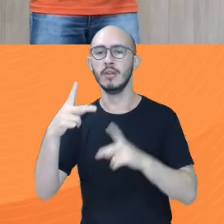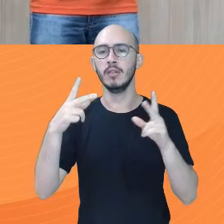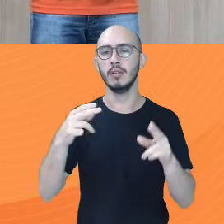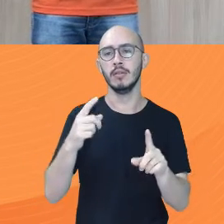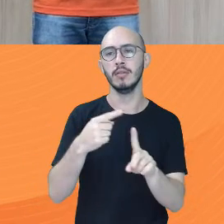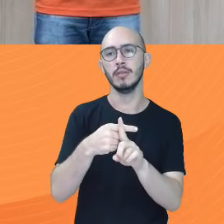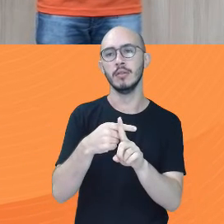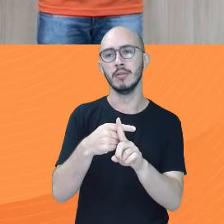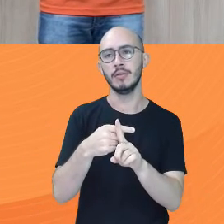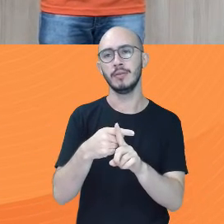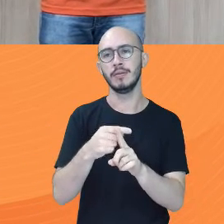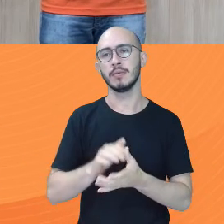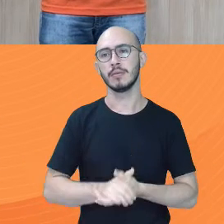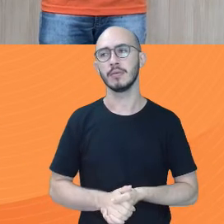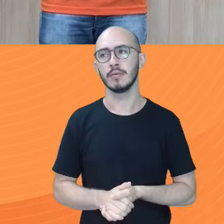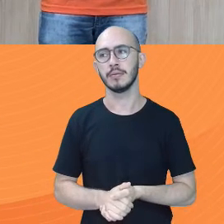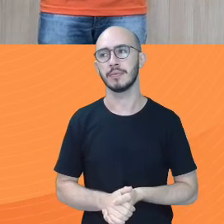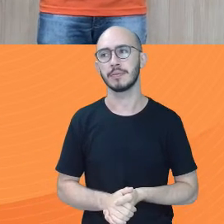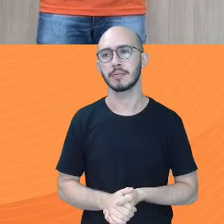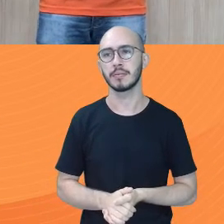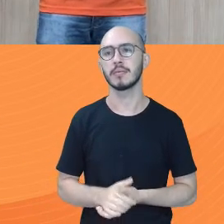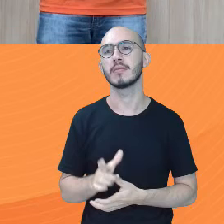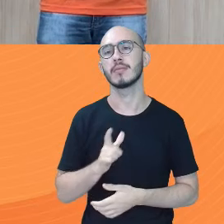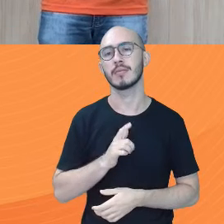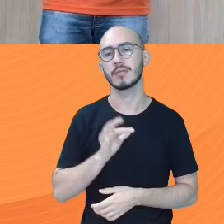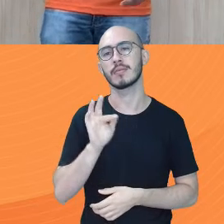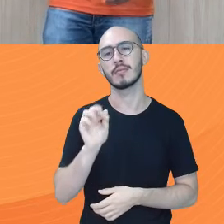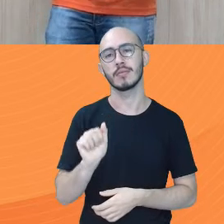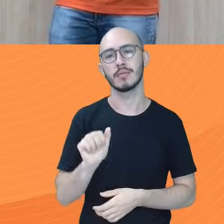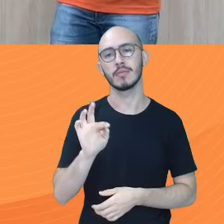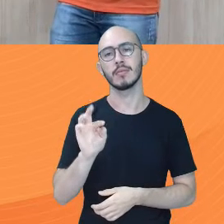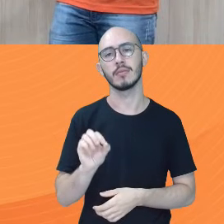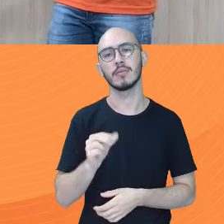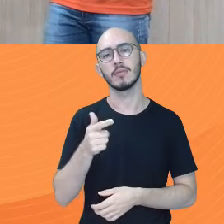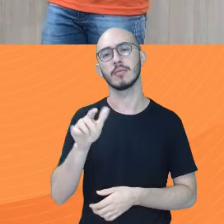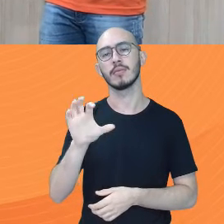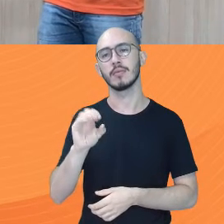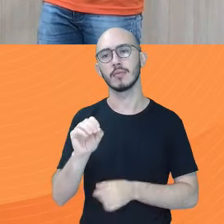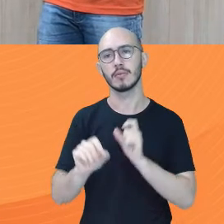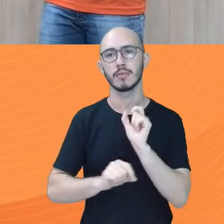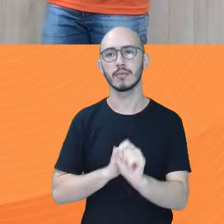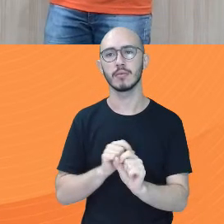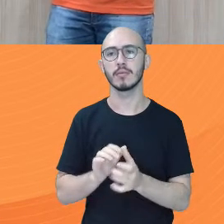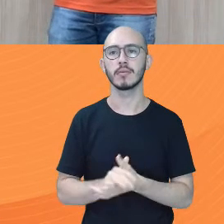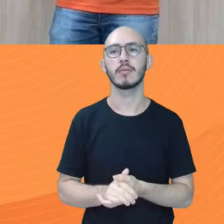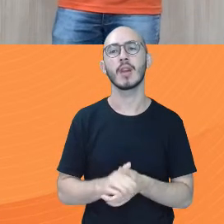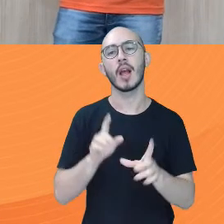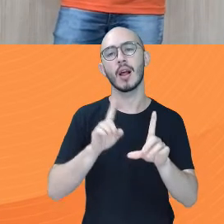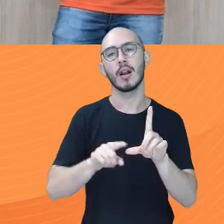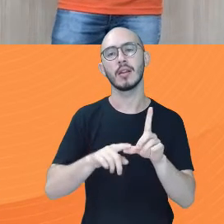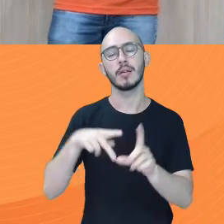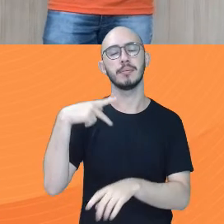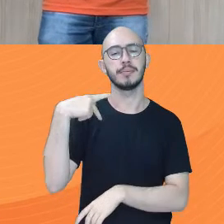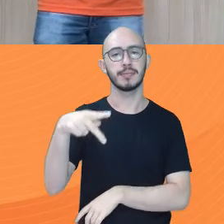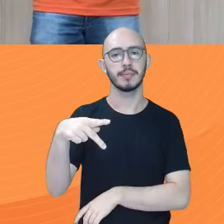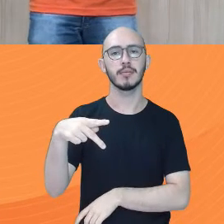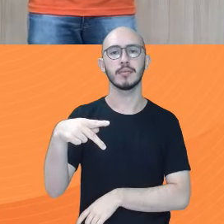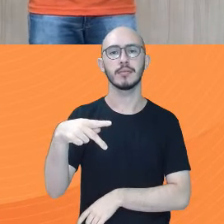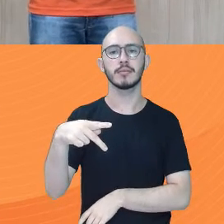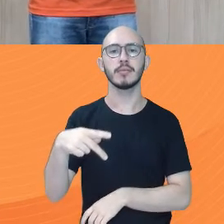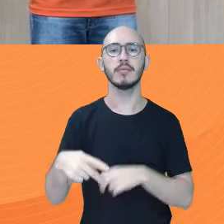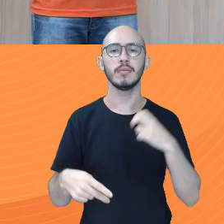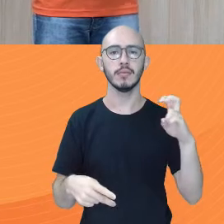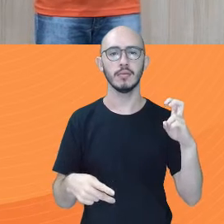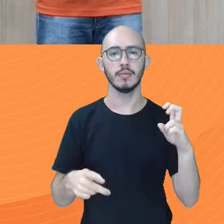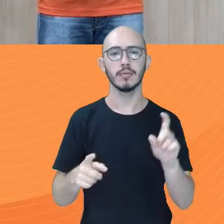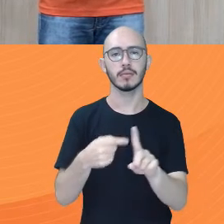fez aí? A gente fez uma fatoração, certo? Eu coloquei aí o p em evidência e somei o